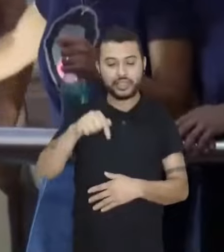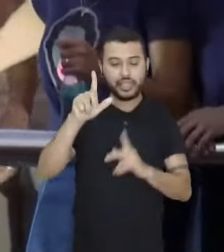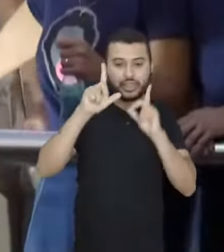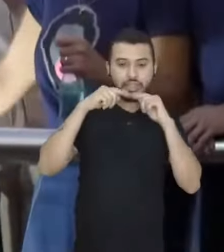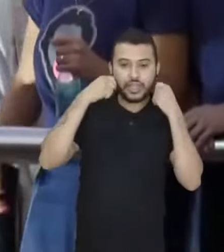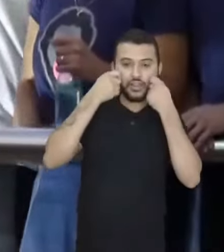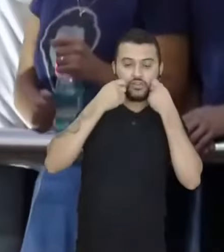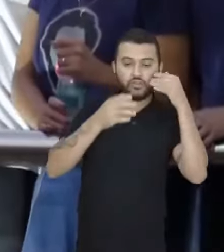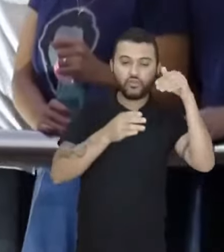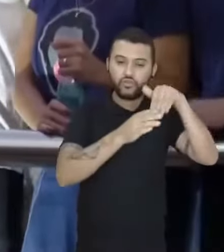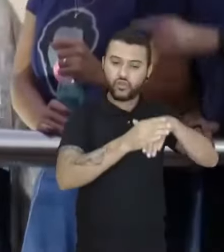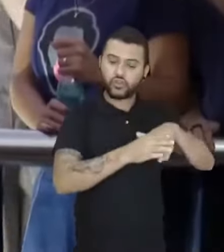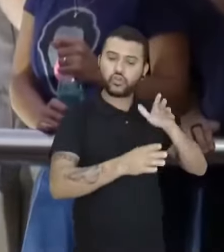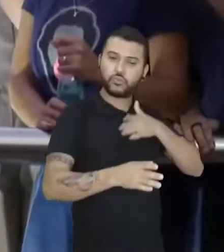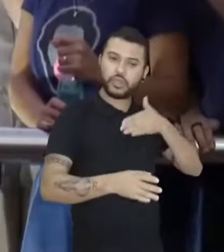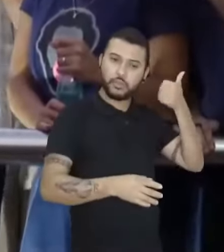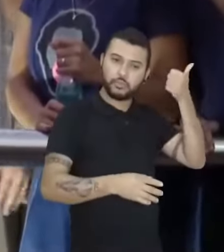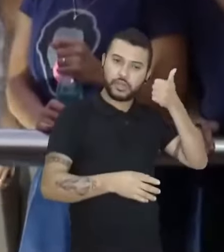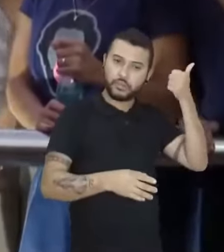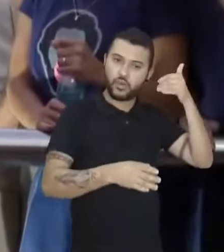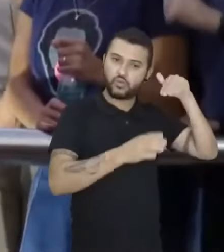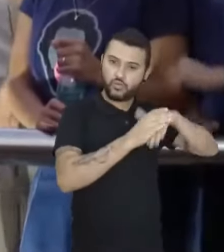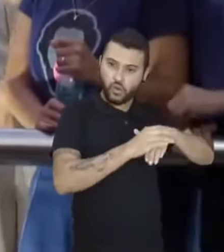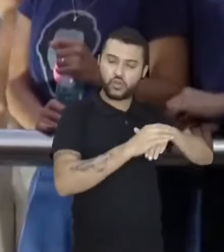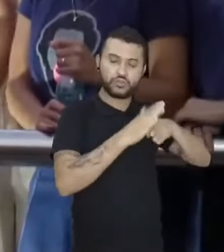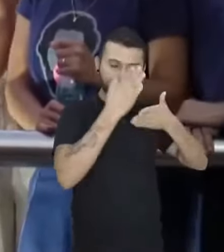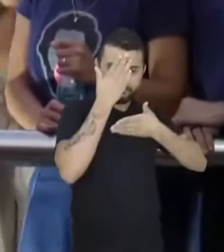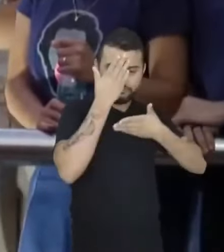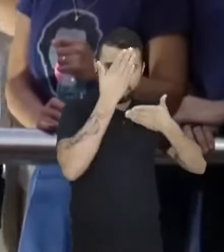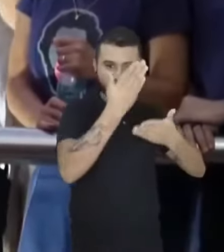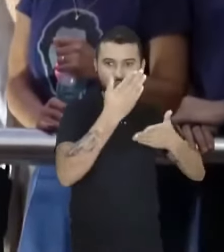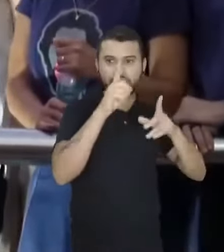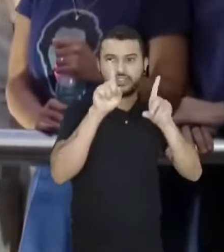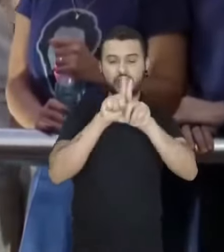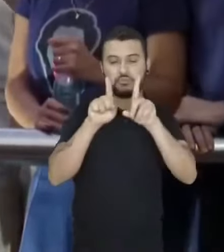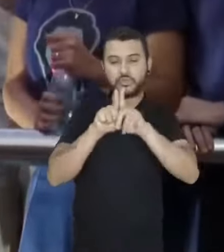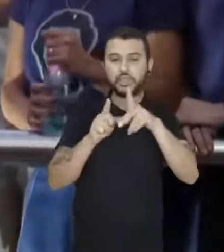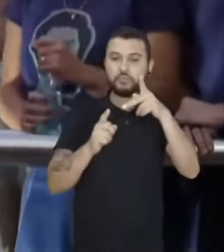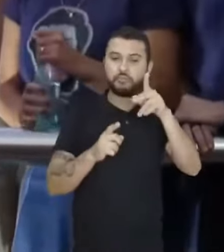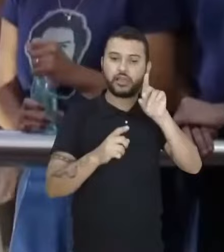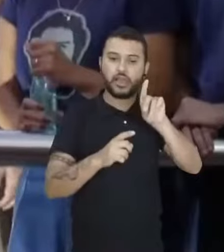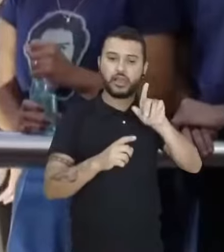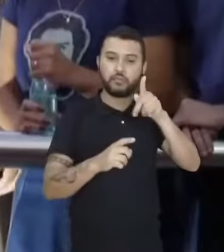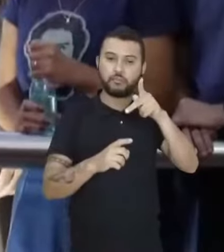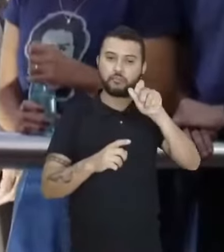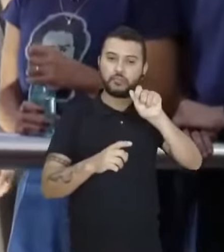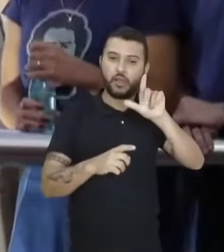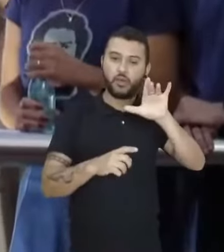que votou em mim no primeiro turno e que votou no Paulo Dantas para governador.